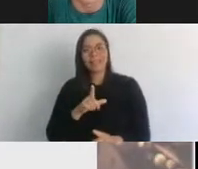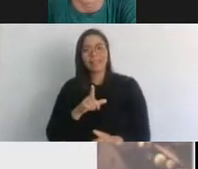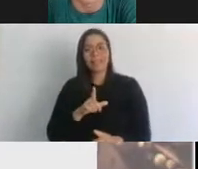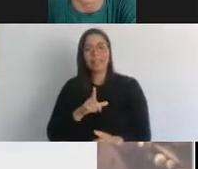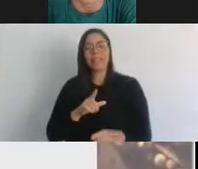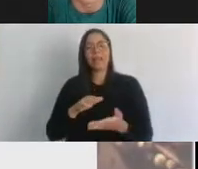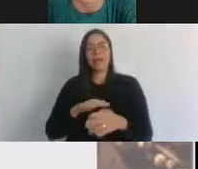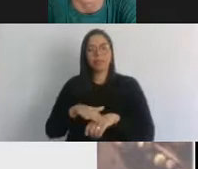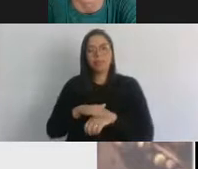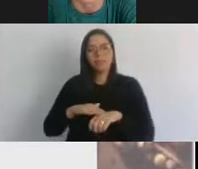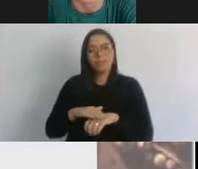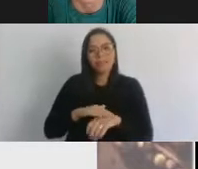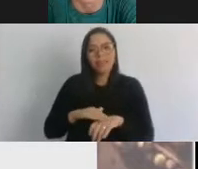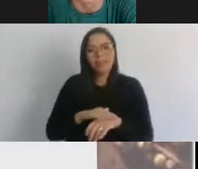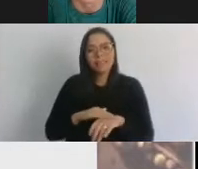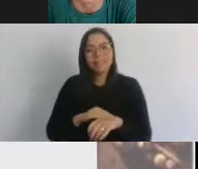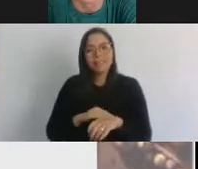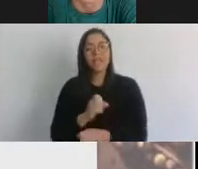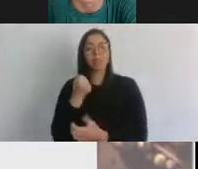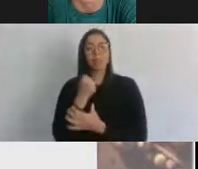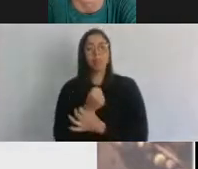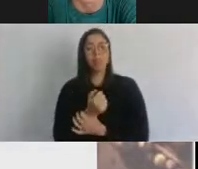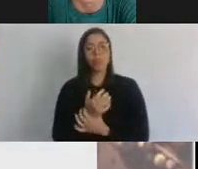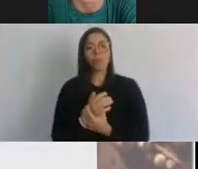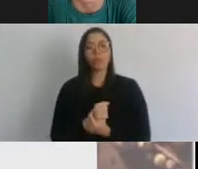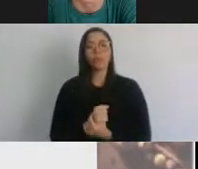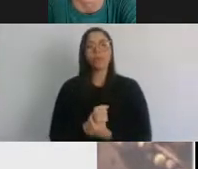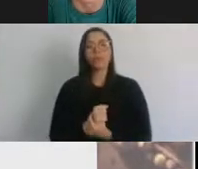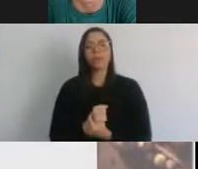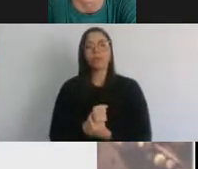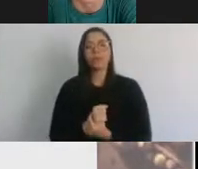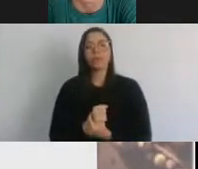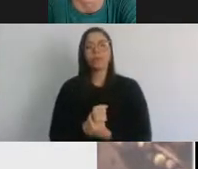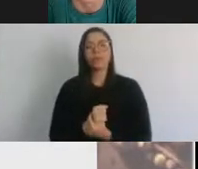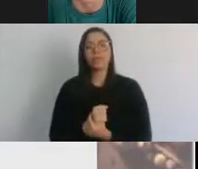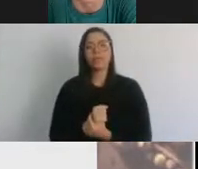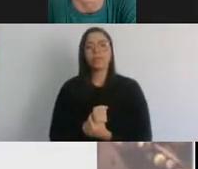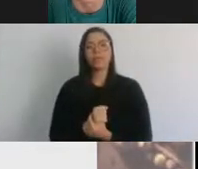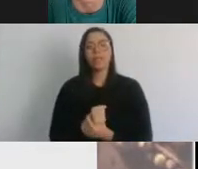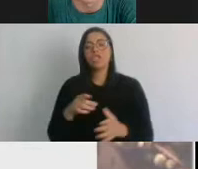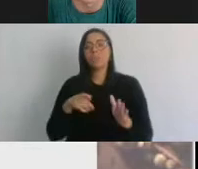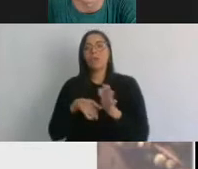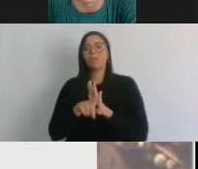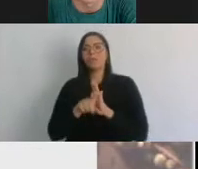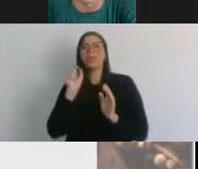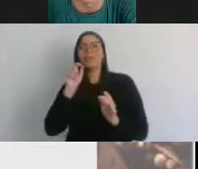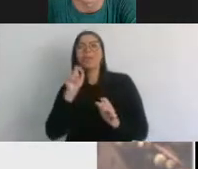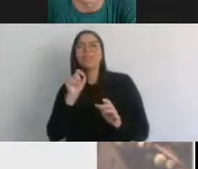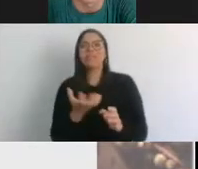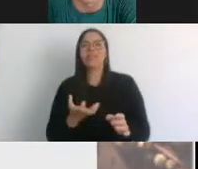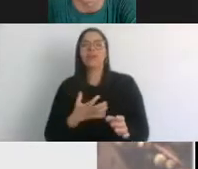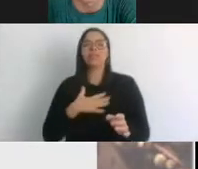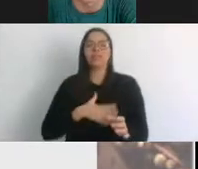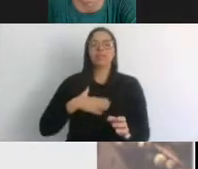truques vai ter obviamente que um cunho de questionamento sobre sua sexualidade também sobre as nossas